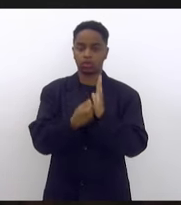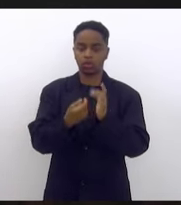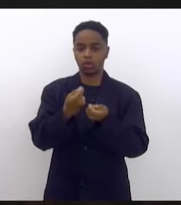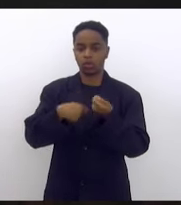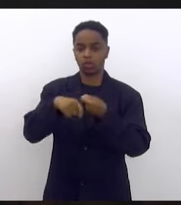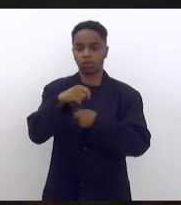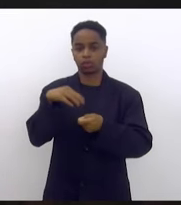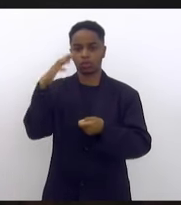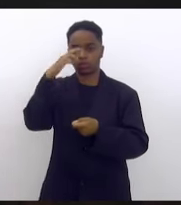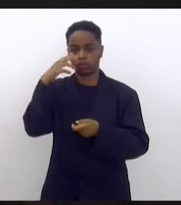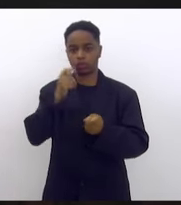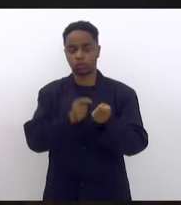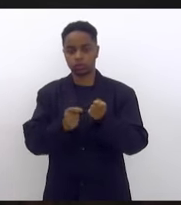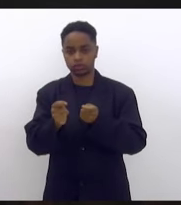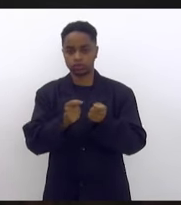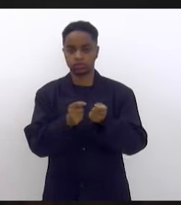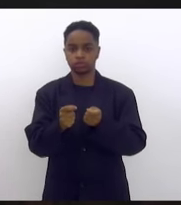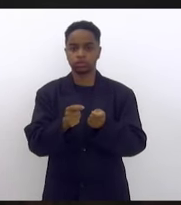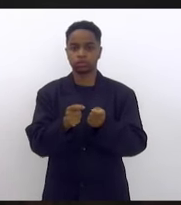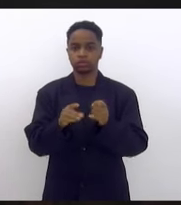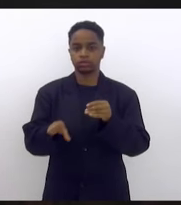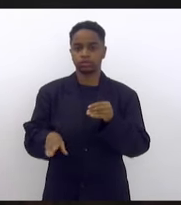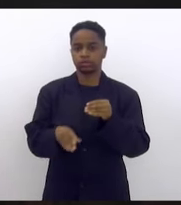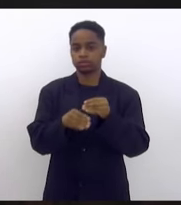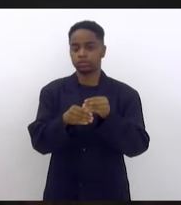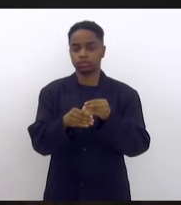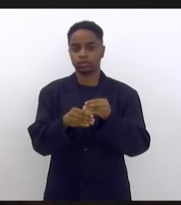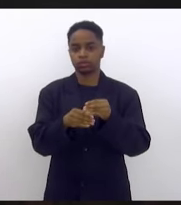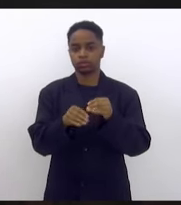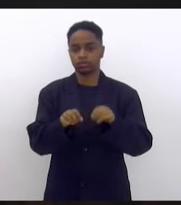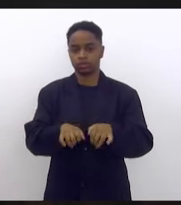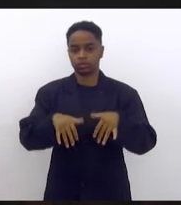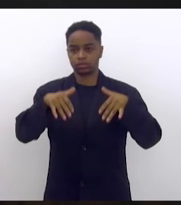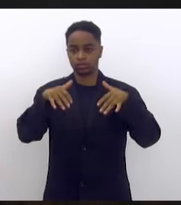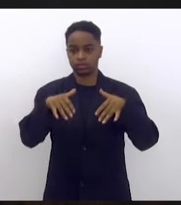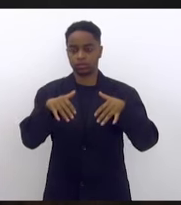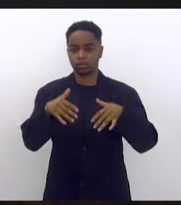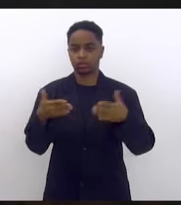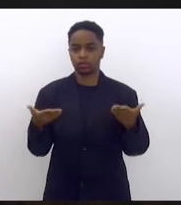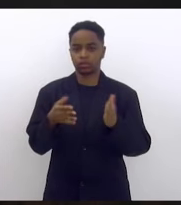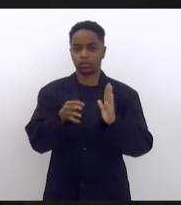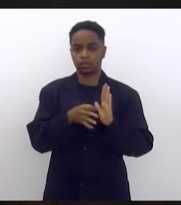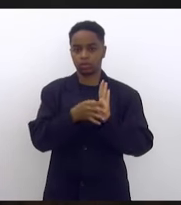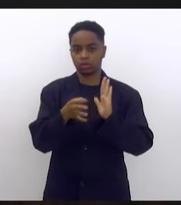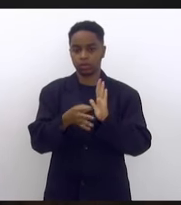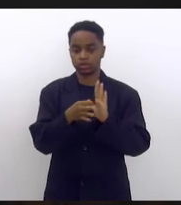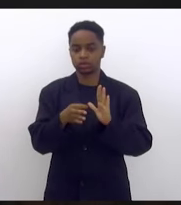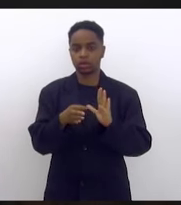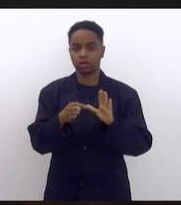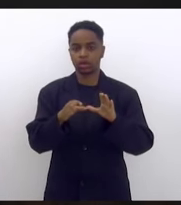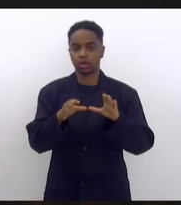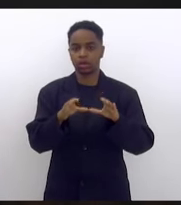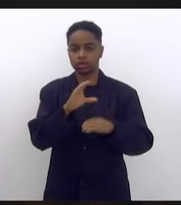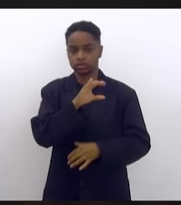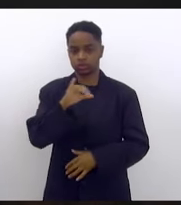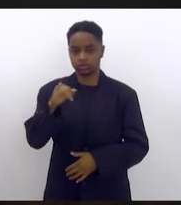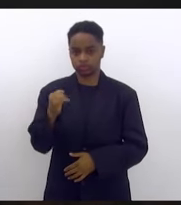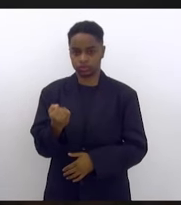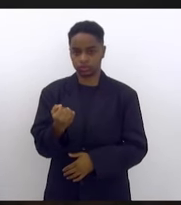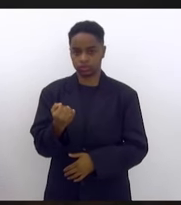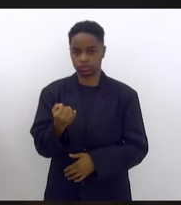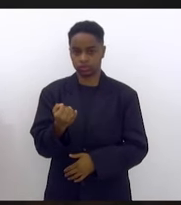fiscalização financeira e controle, as emendas de plenário. Para emitir parecer pela Comissão de Constituição e